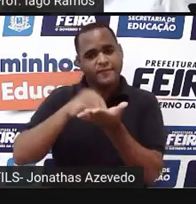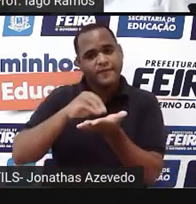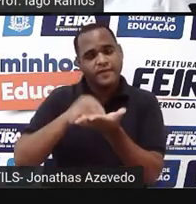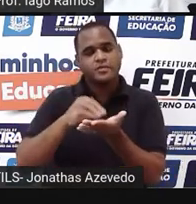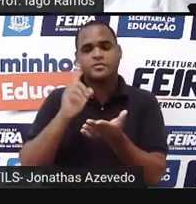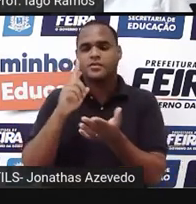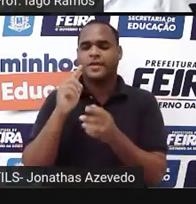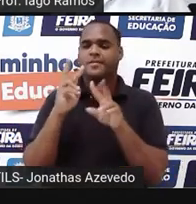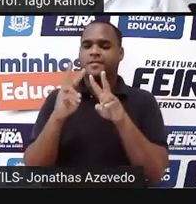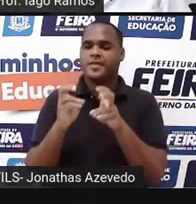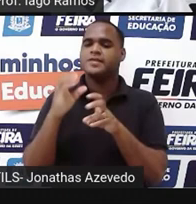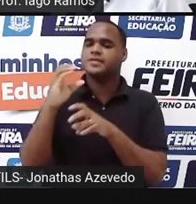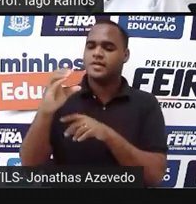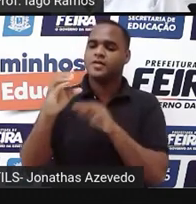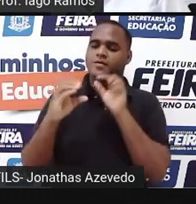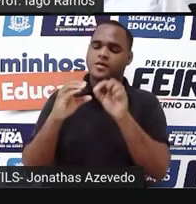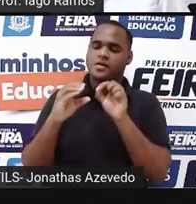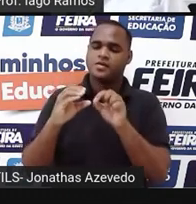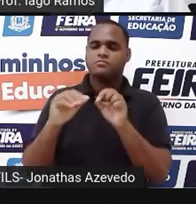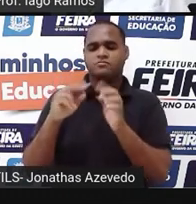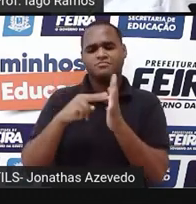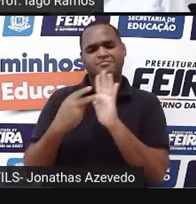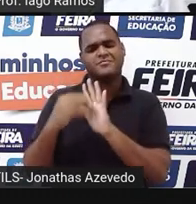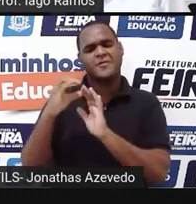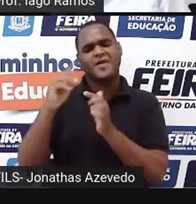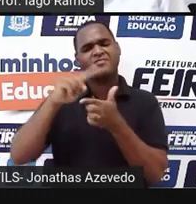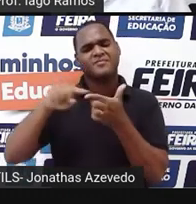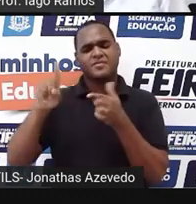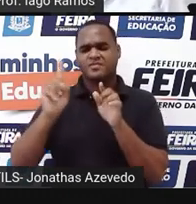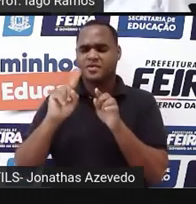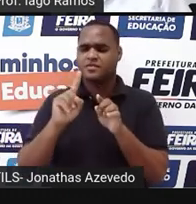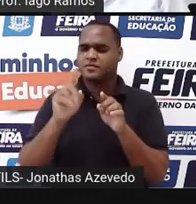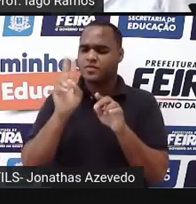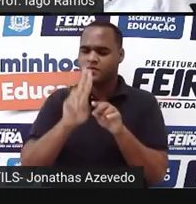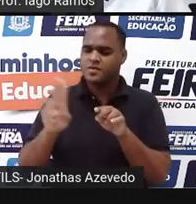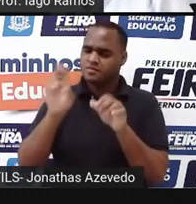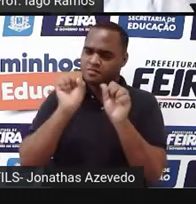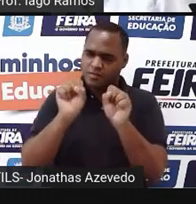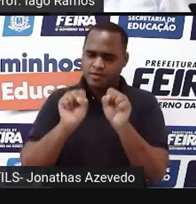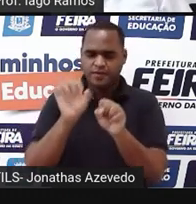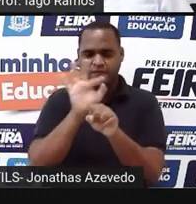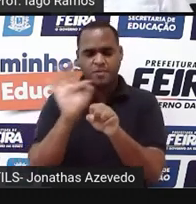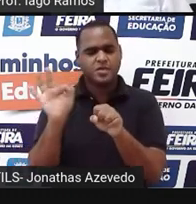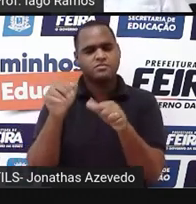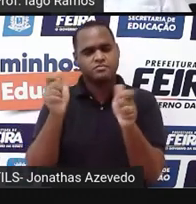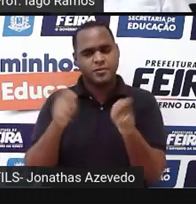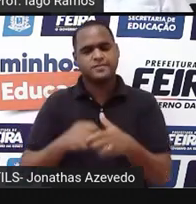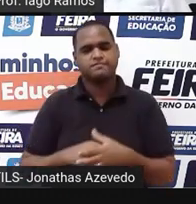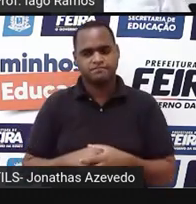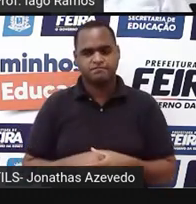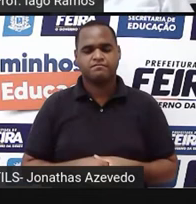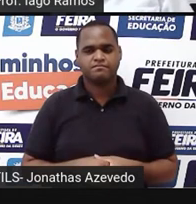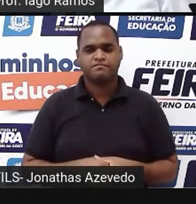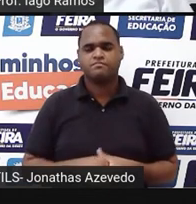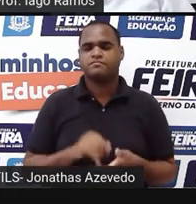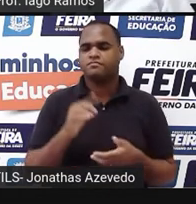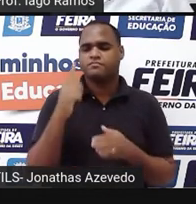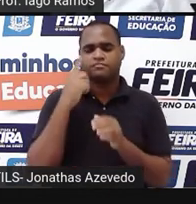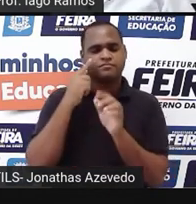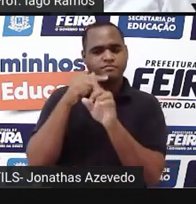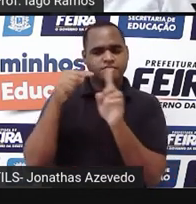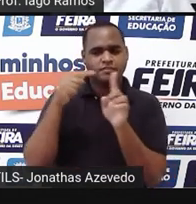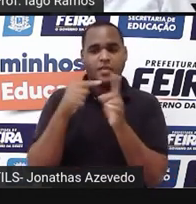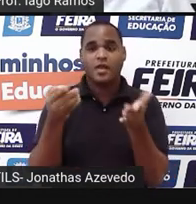faltando o termo C é igual a zero. Não tem problema, dá para usar a fórmula também, ó. Uma equação incompleta,